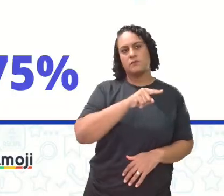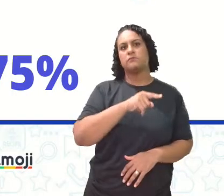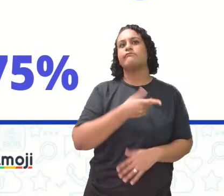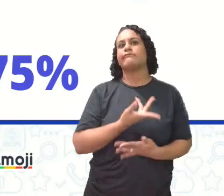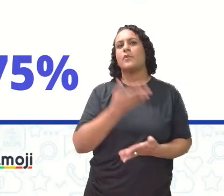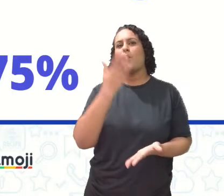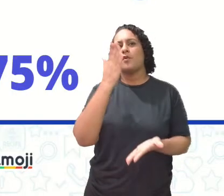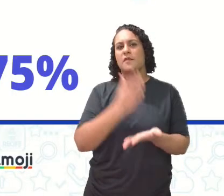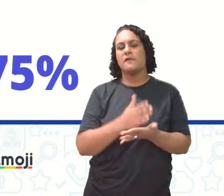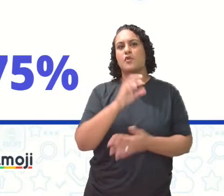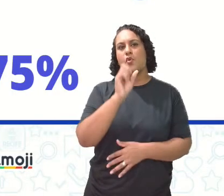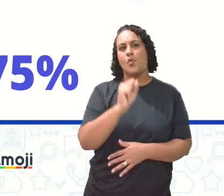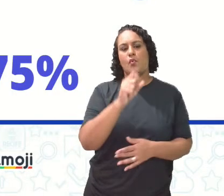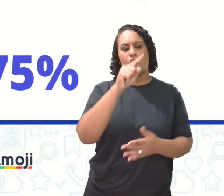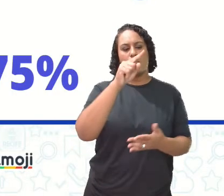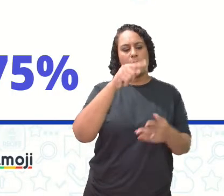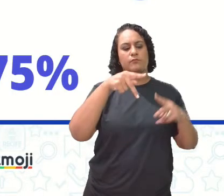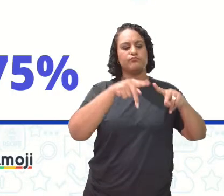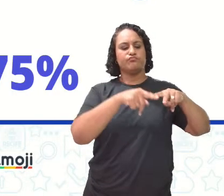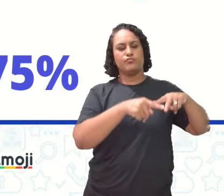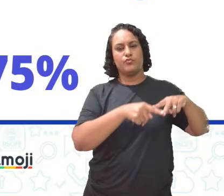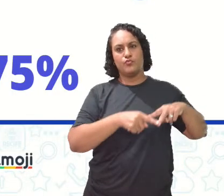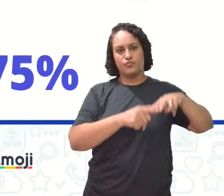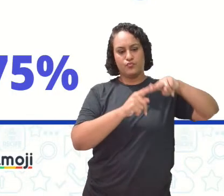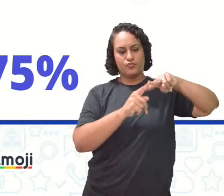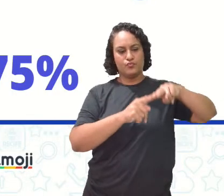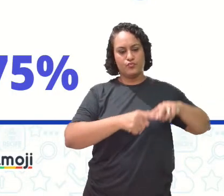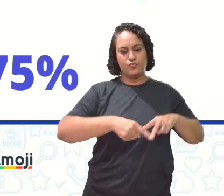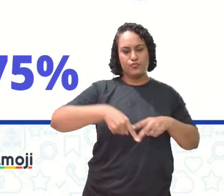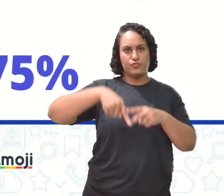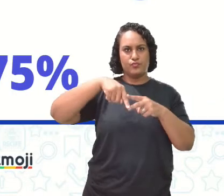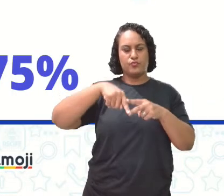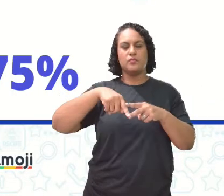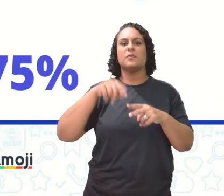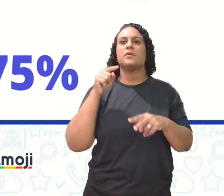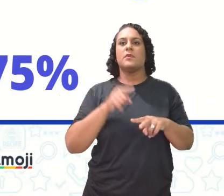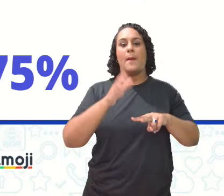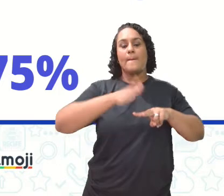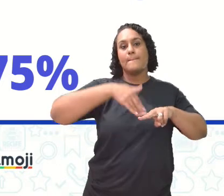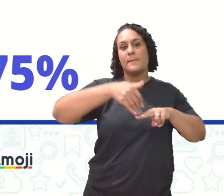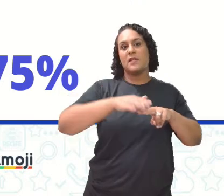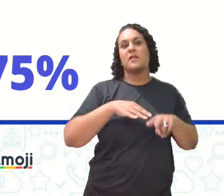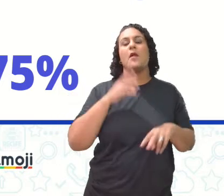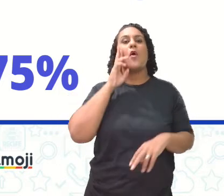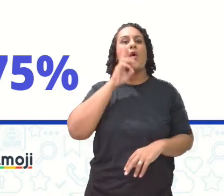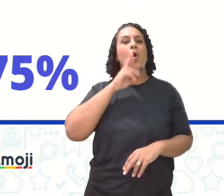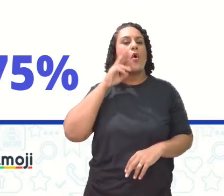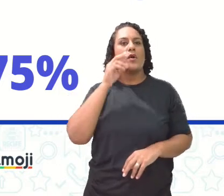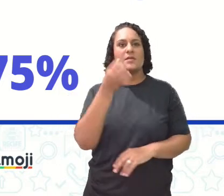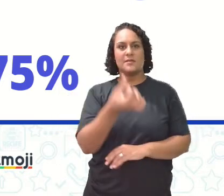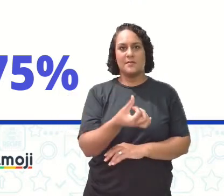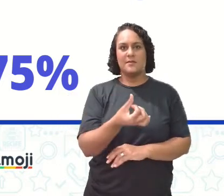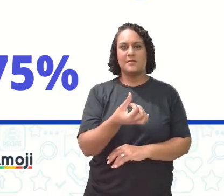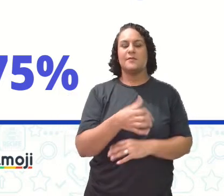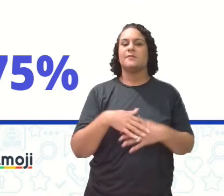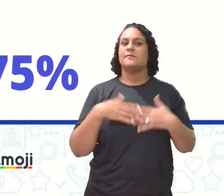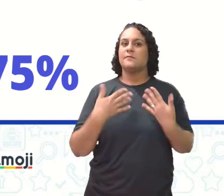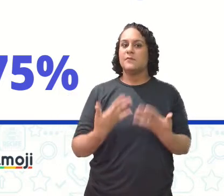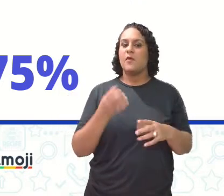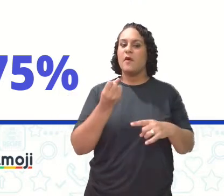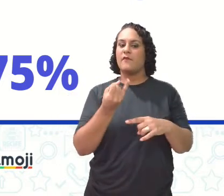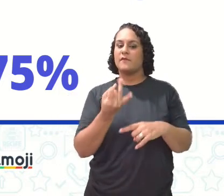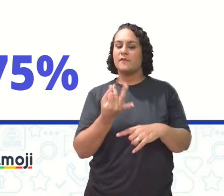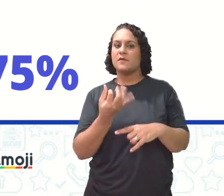dividi ele em 8 pedaços iguais. E desses 8 pedaços, eu pintei aí de rosa 6. Então, a fração